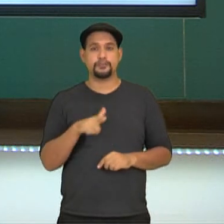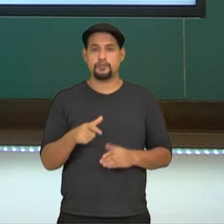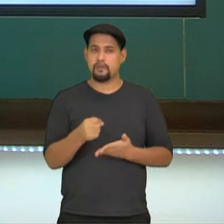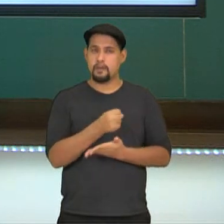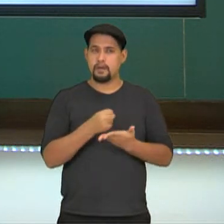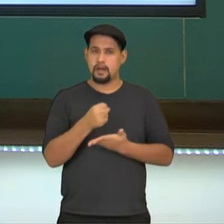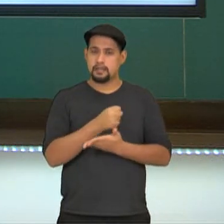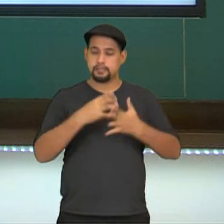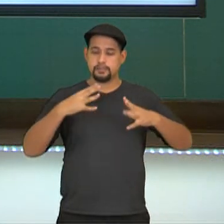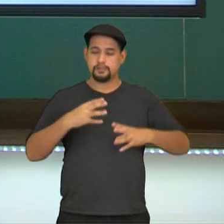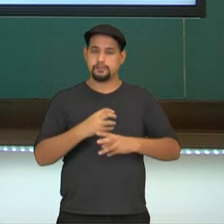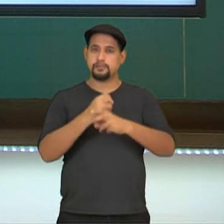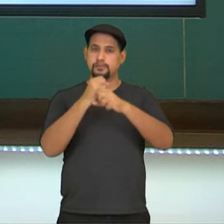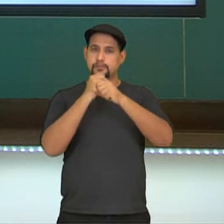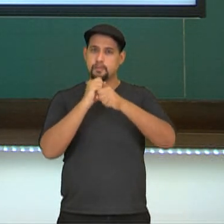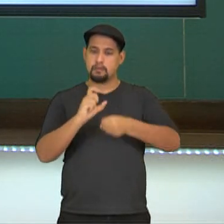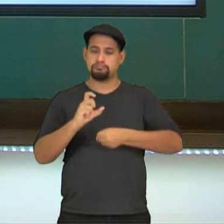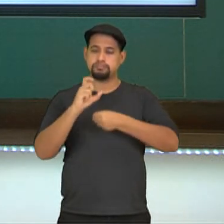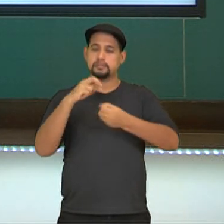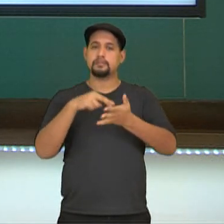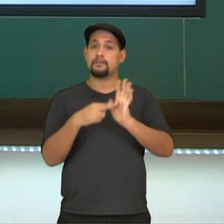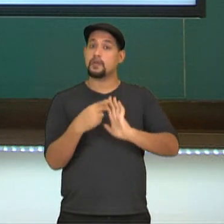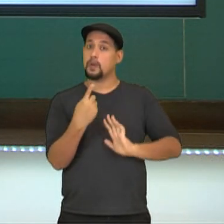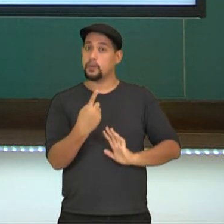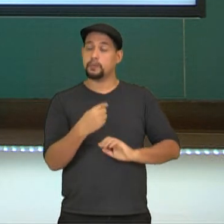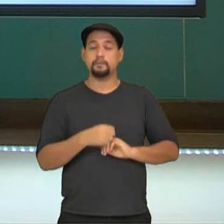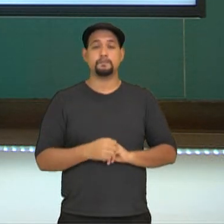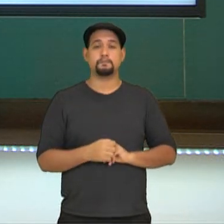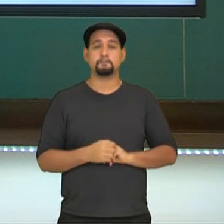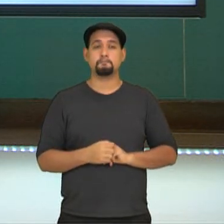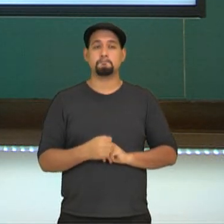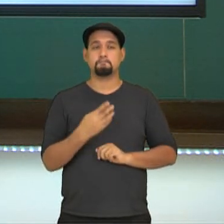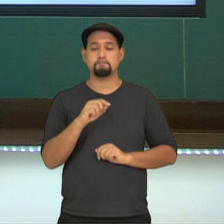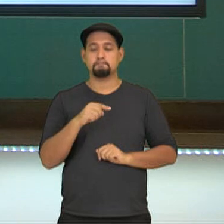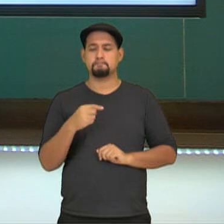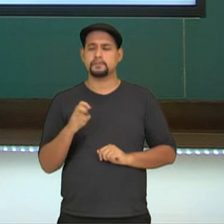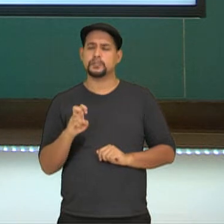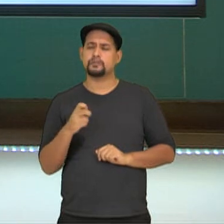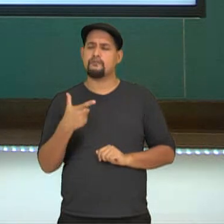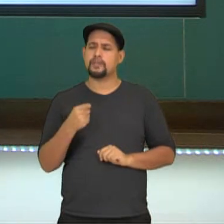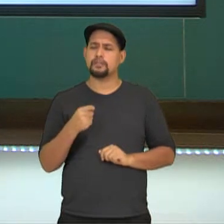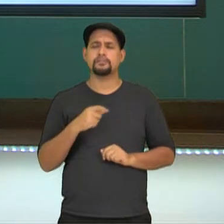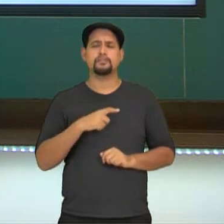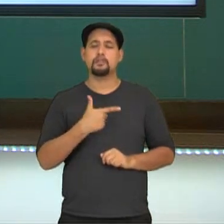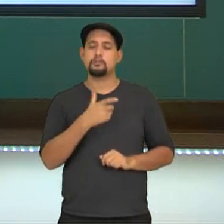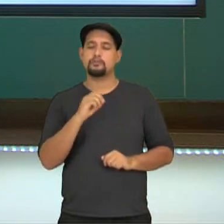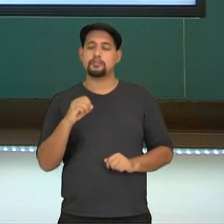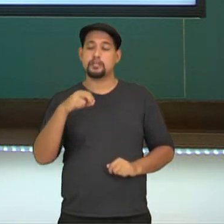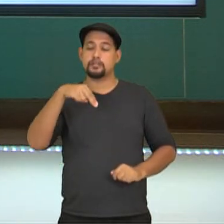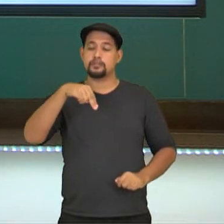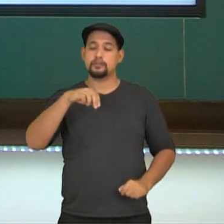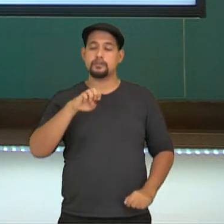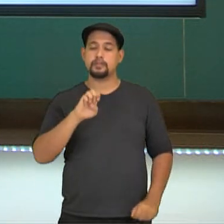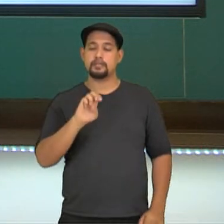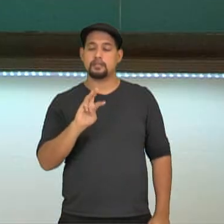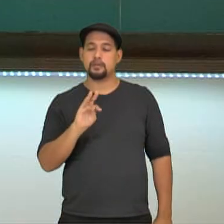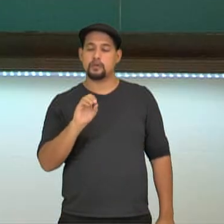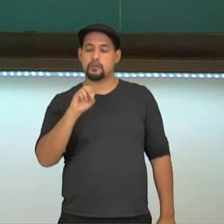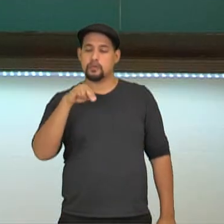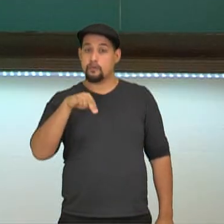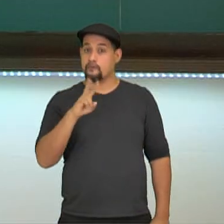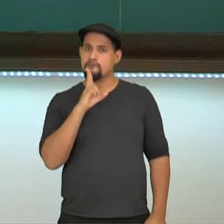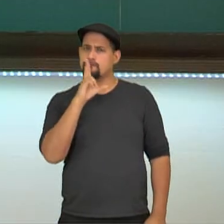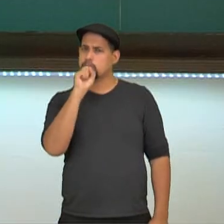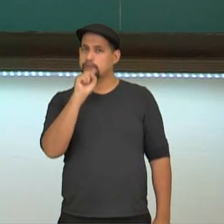base, soma os expoentes, que vai dar 1, 4 vezes 5 dá 20, vai dar 200 newtons de força que essa carga